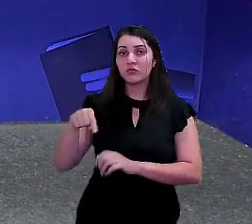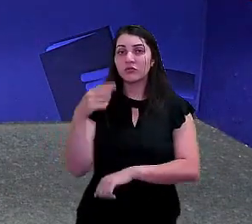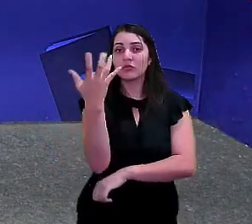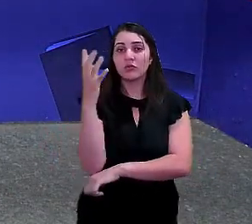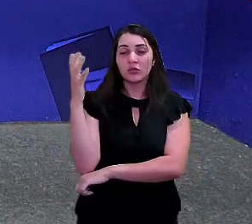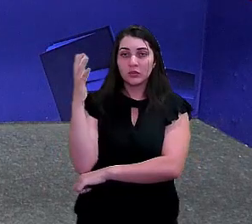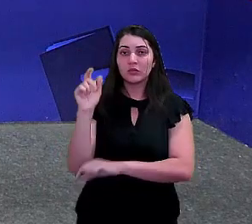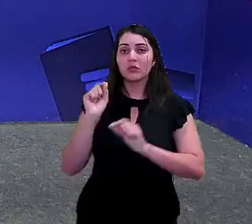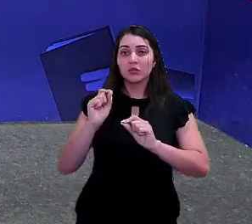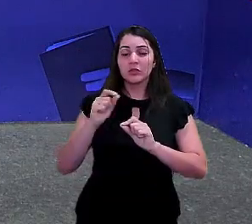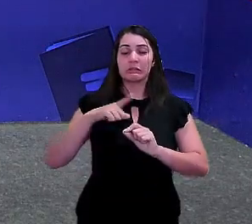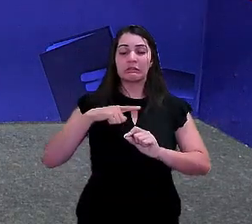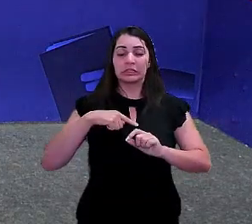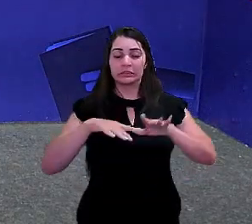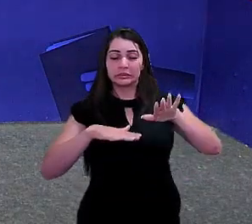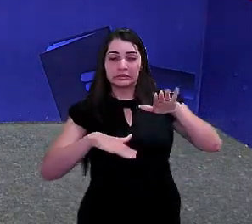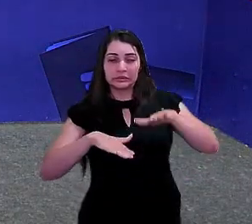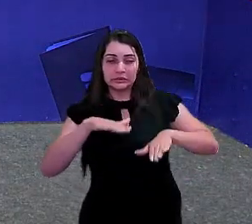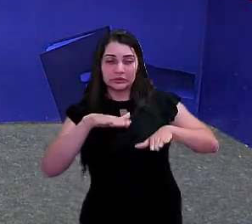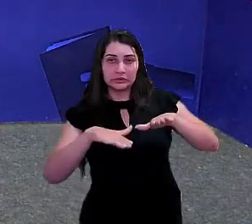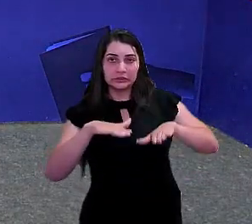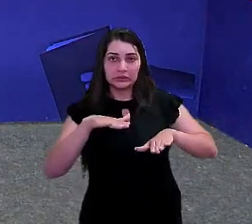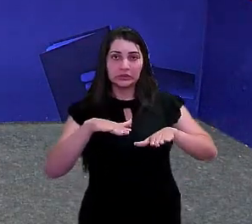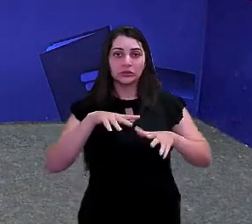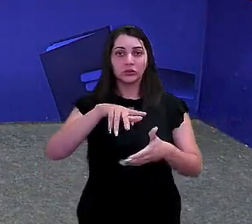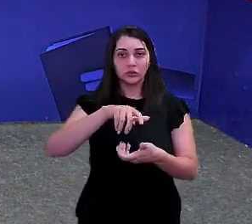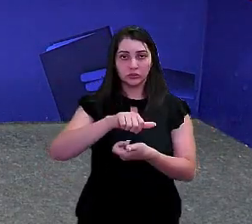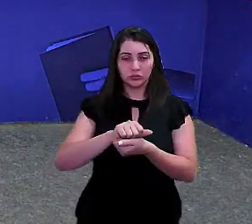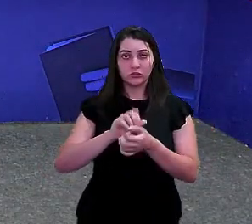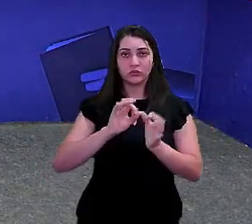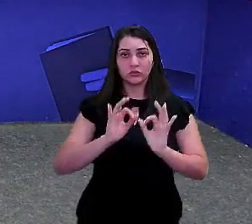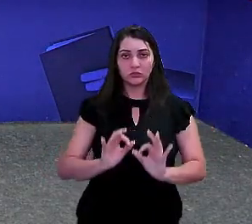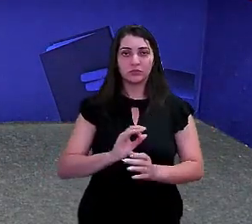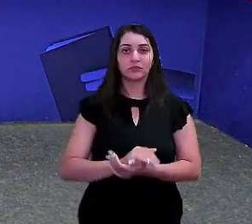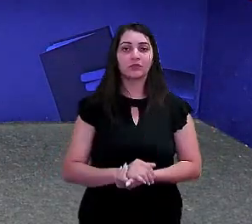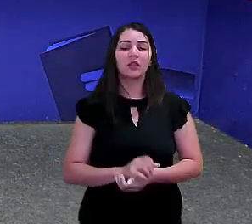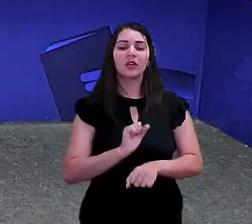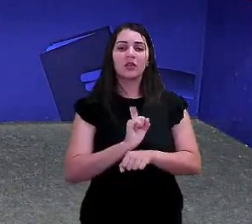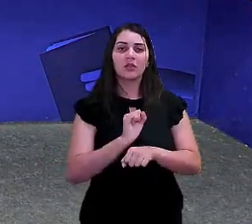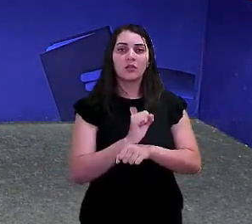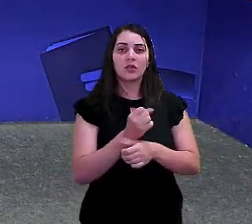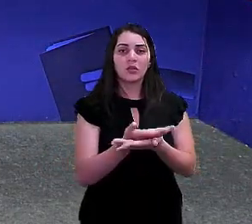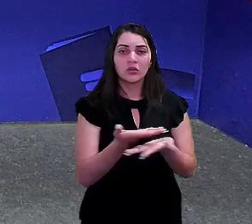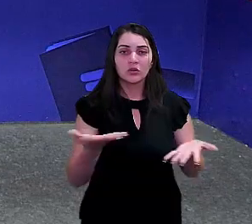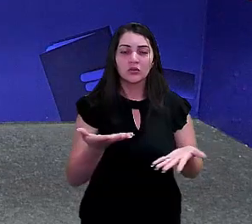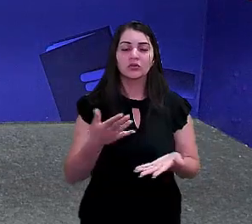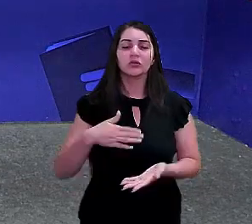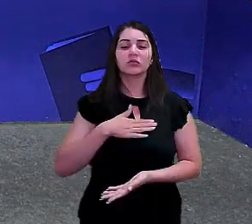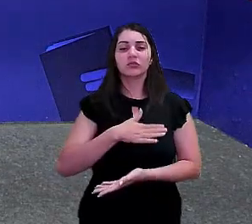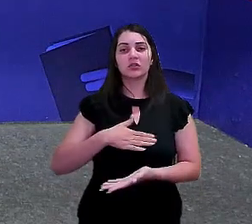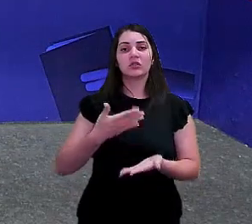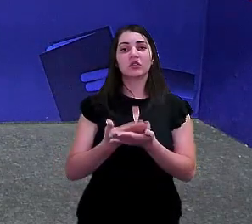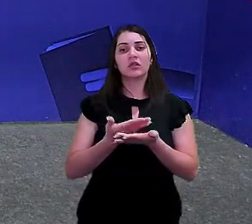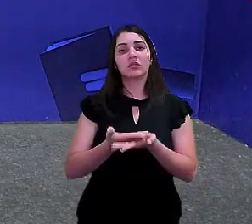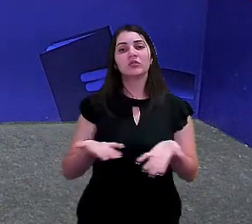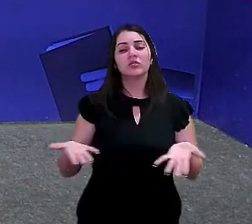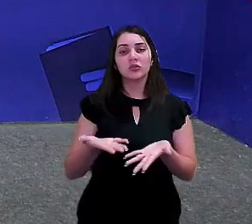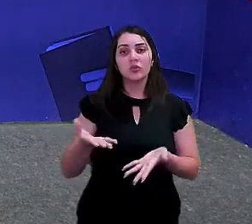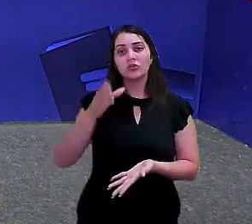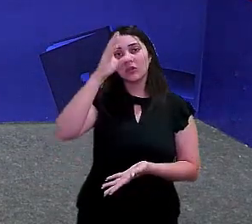não causar, né, o desequilíbrio dos ecossistemas. Tá certo? Então, espero que todos tenham gostado da nossa aula de hoje, tenham